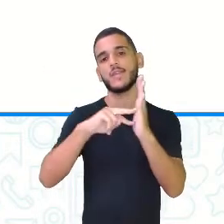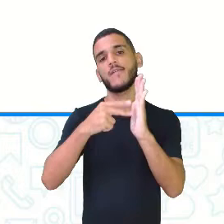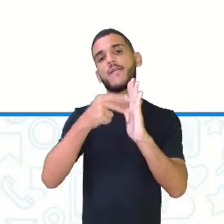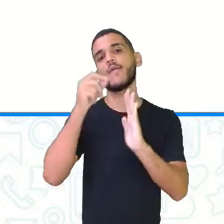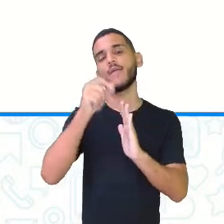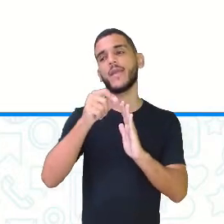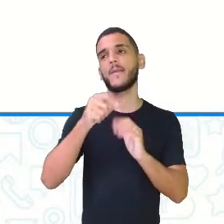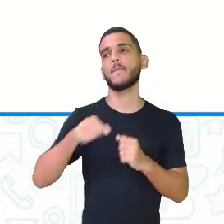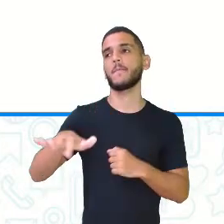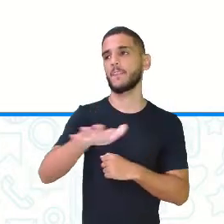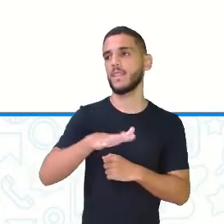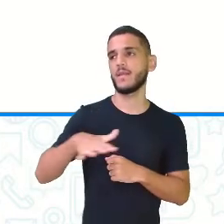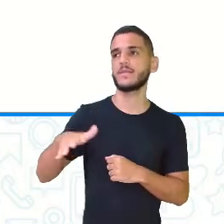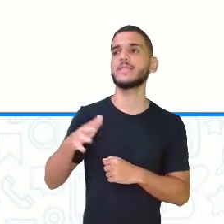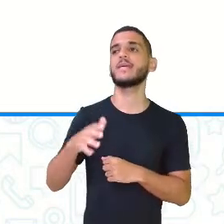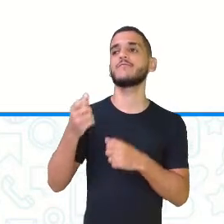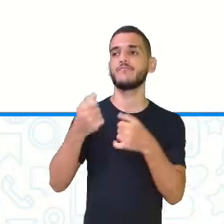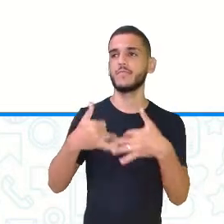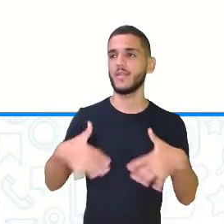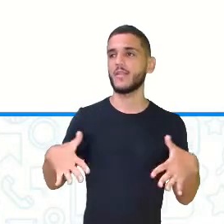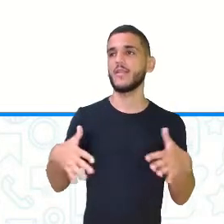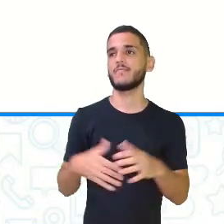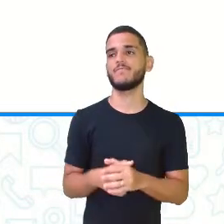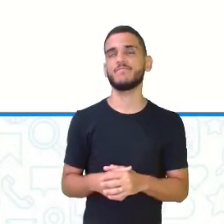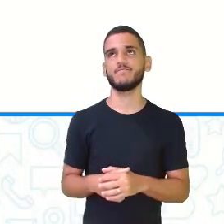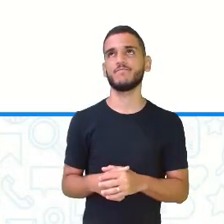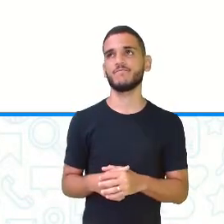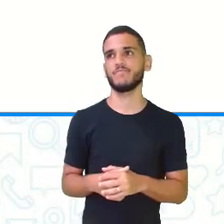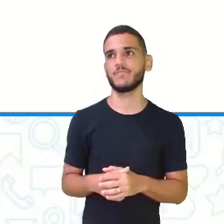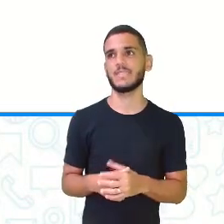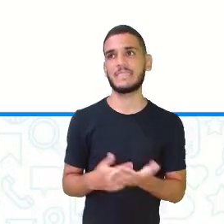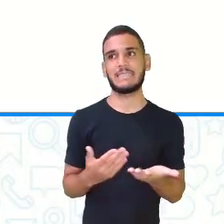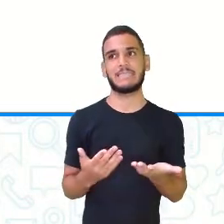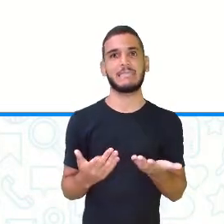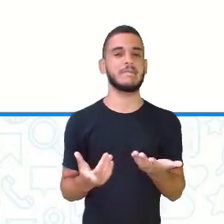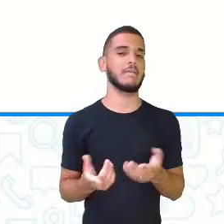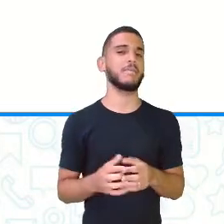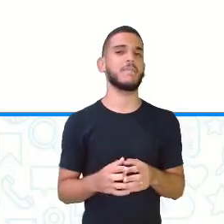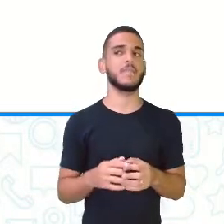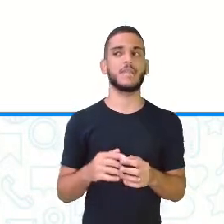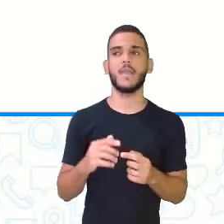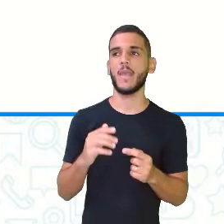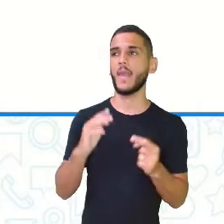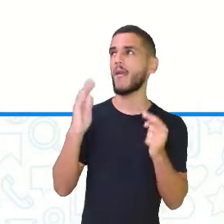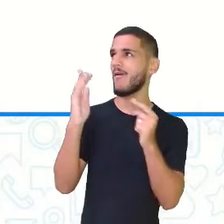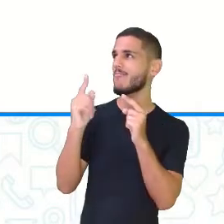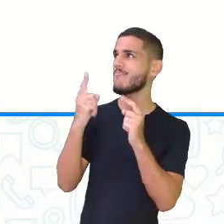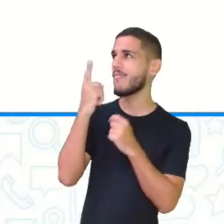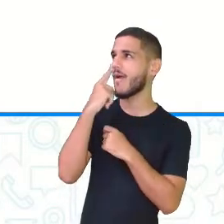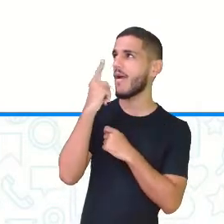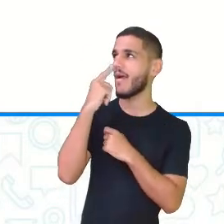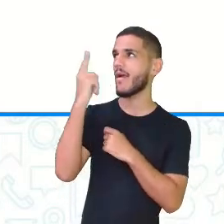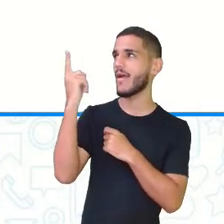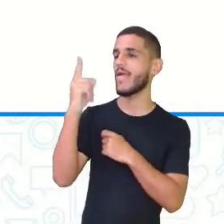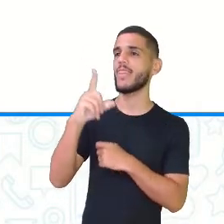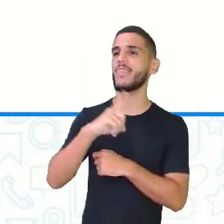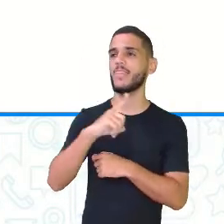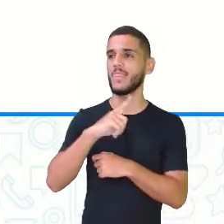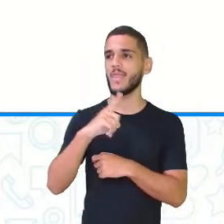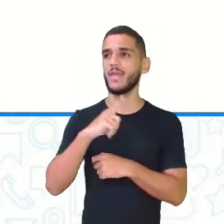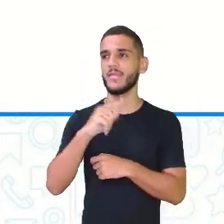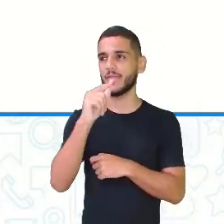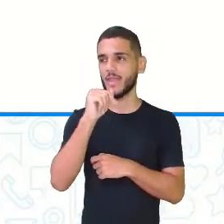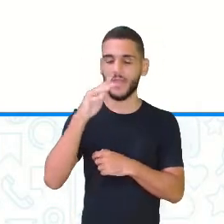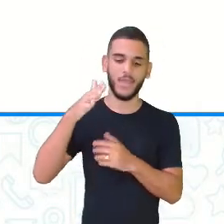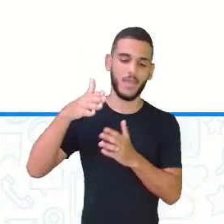natural. E tem essa daqui. E essa daqui tem rio também. Ali, ó. mas pelas construções fica